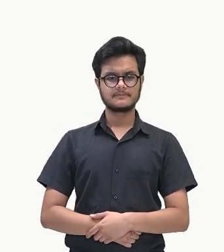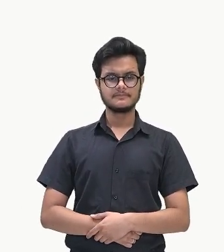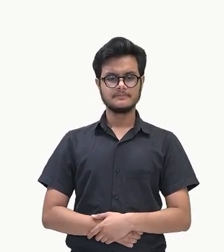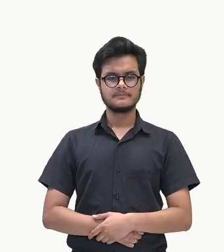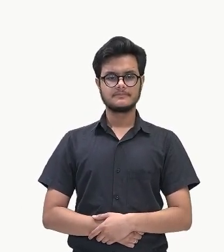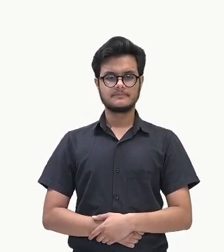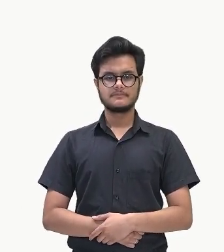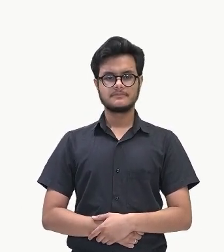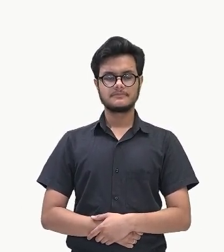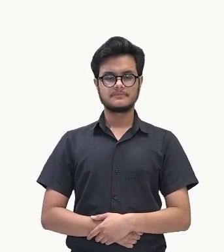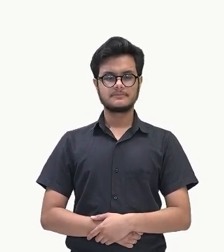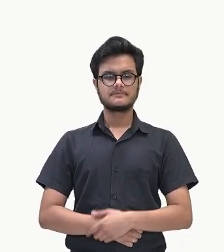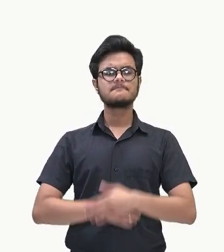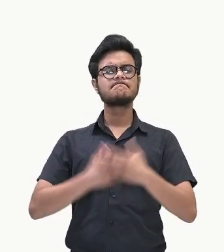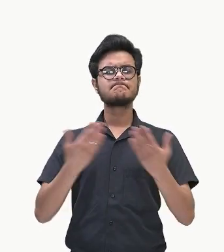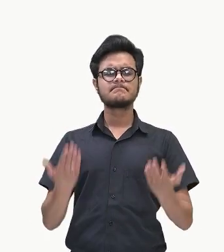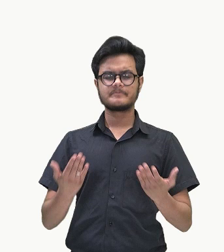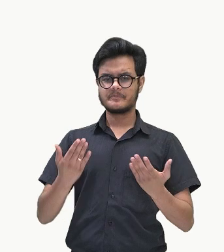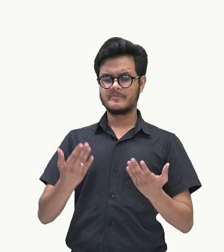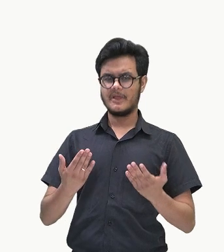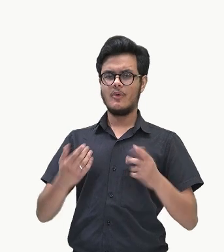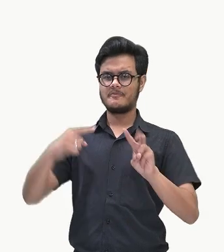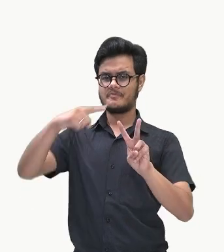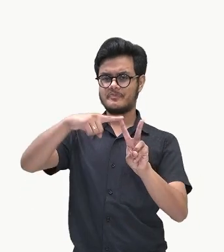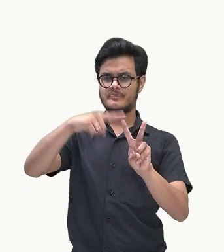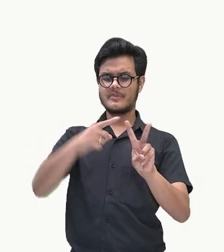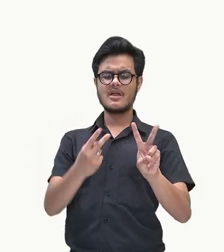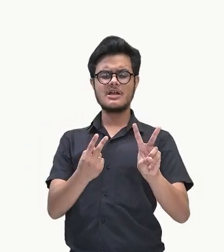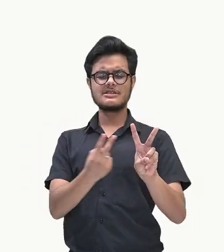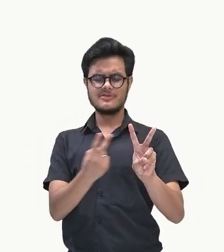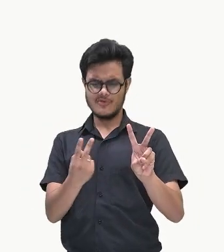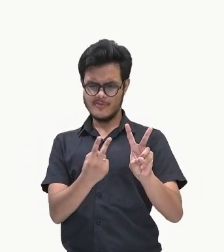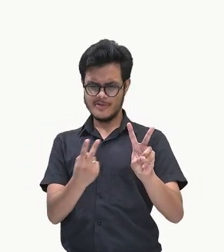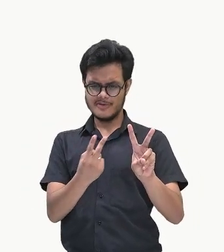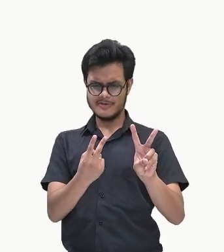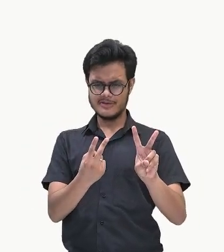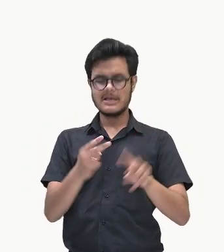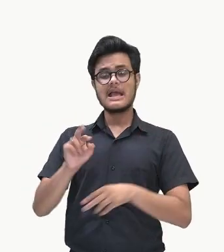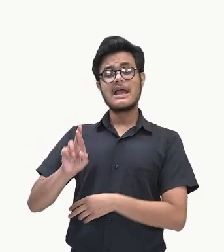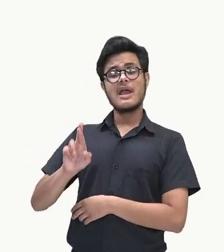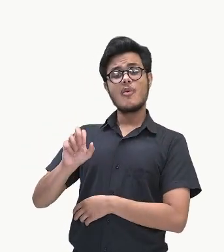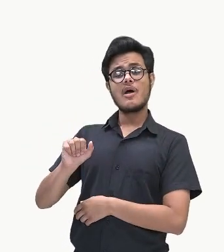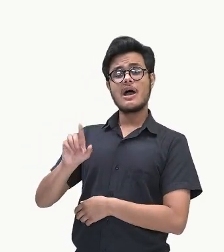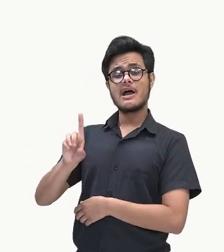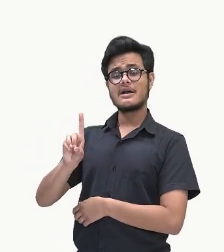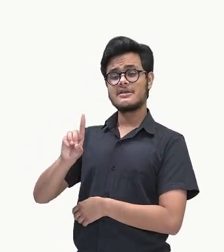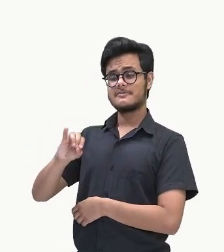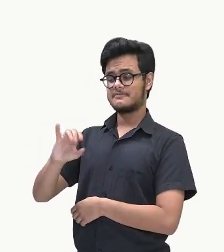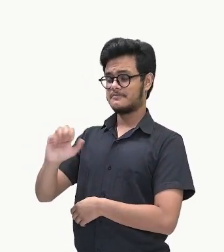aqui, quem é agora o mesmo valor é o meu radicando.